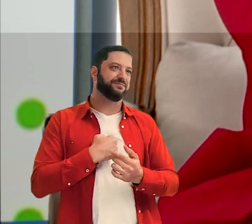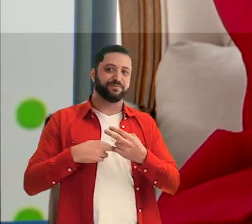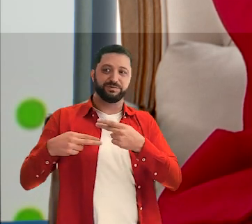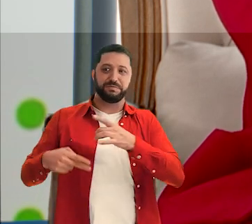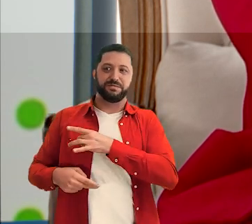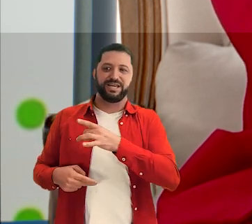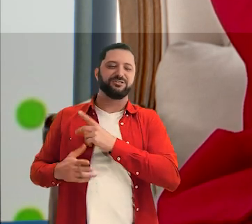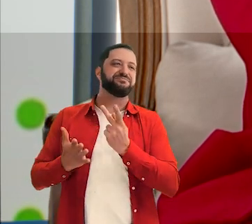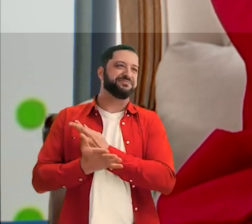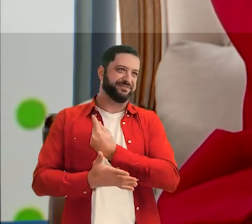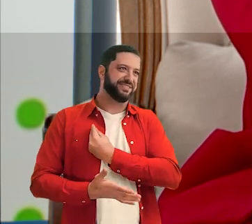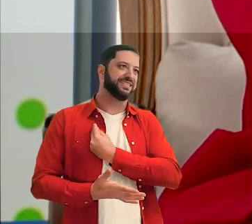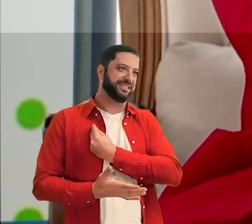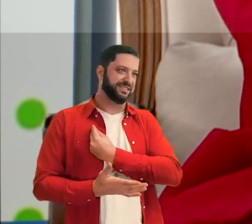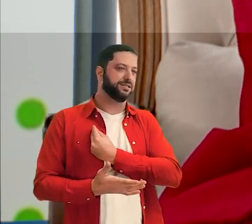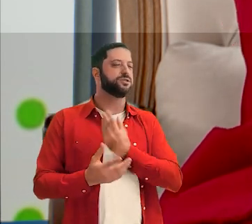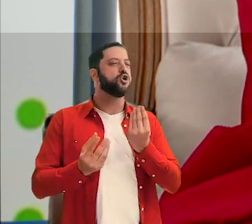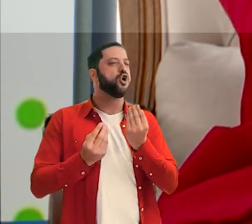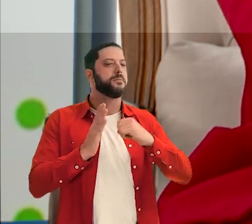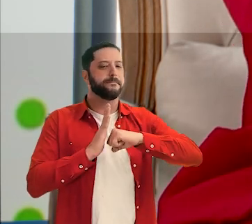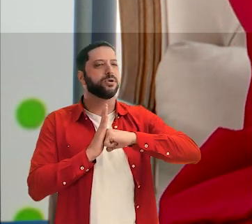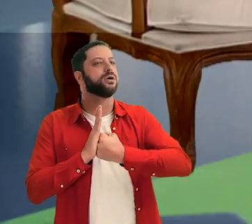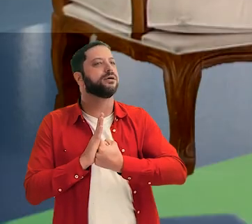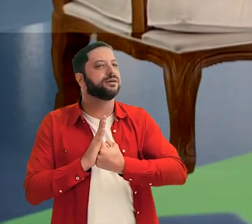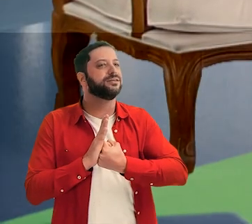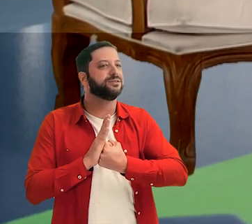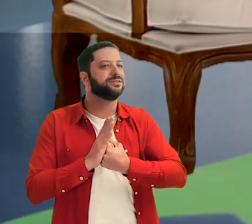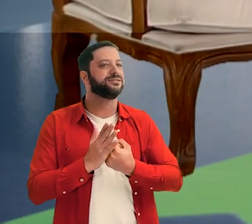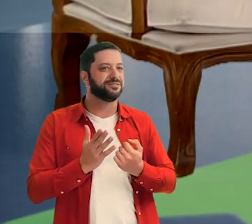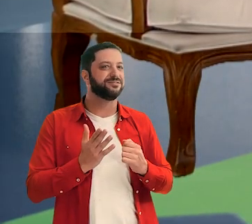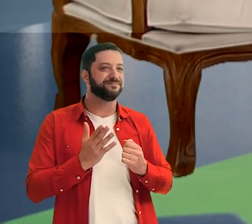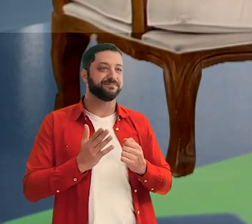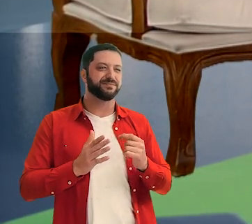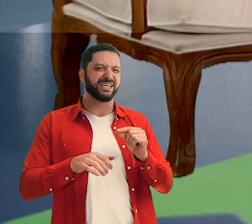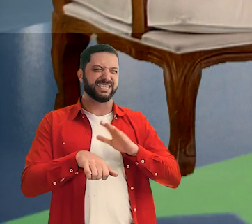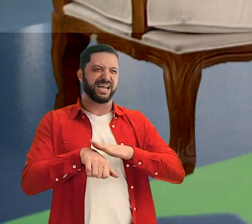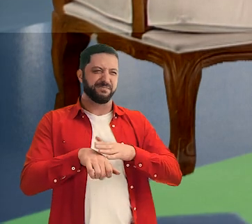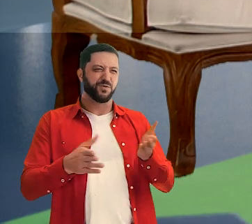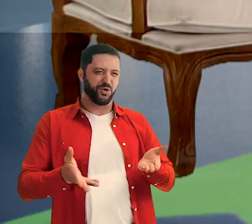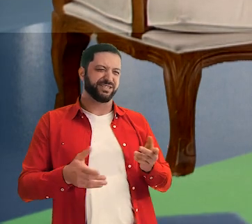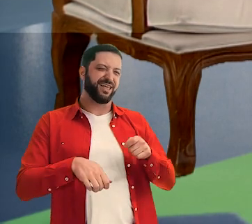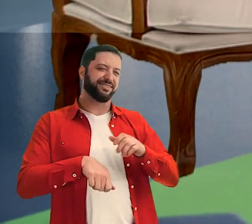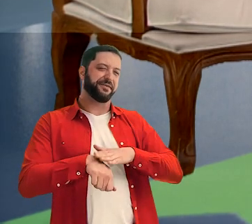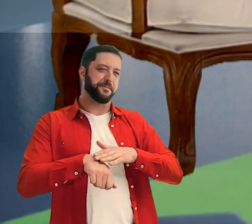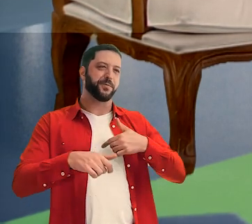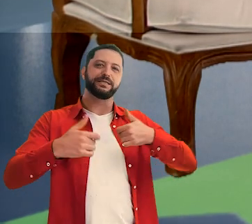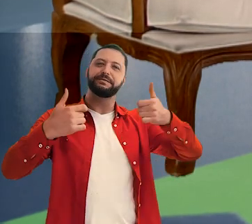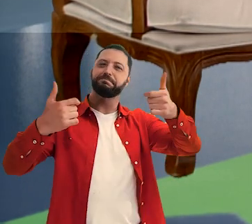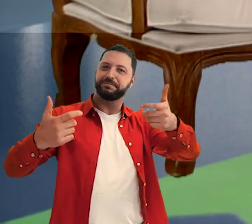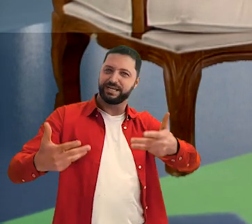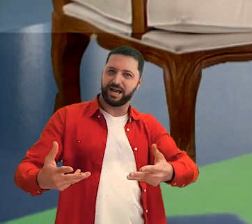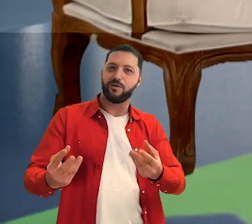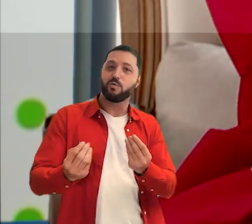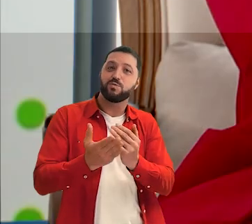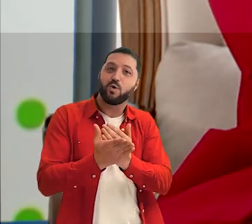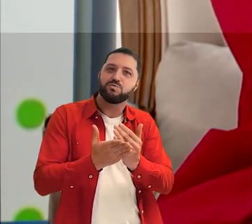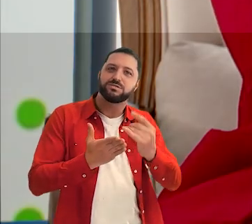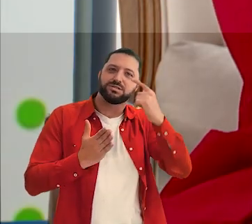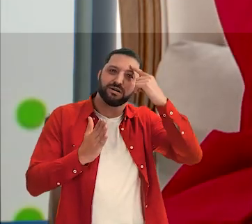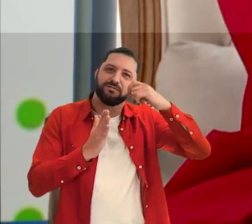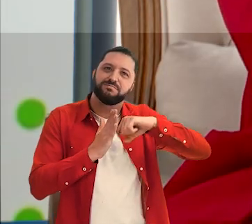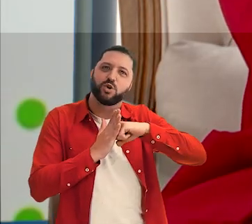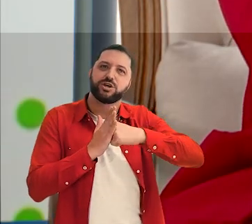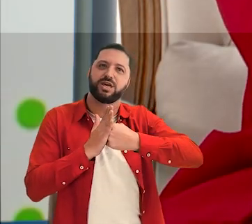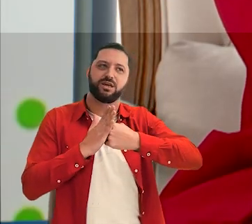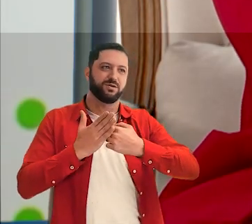você atrai. Então, como que surge o bloqueio, né? A gente começou e nós temos aí um tempinho para explicar para o pessoal que está em casa como